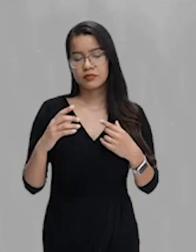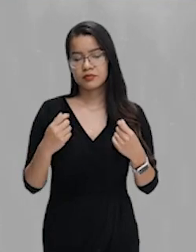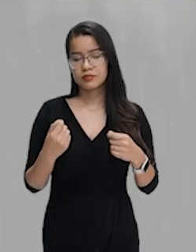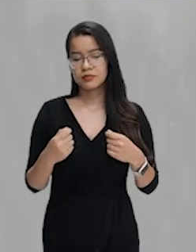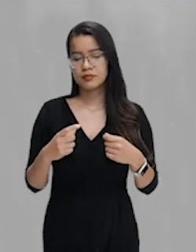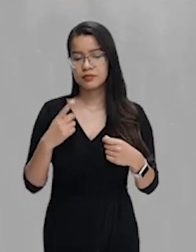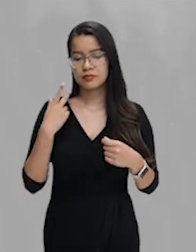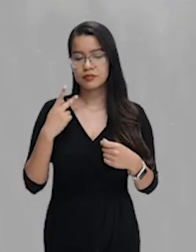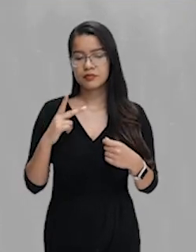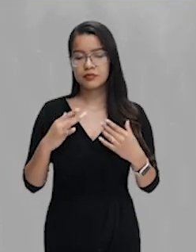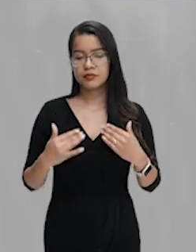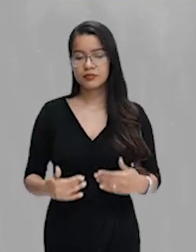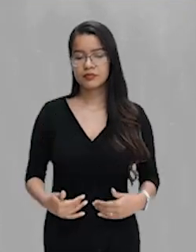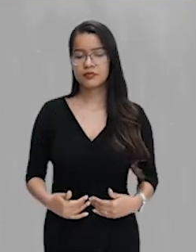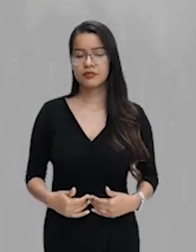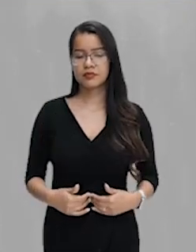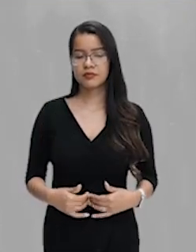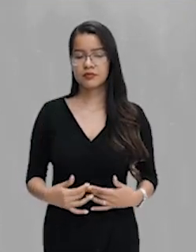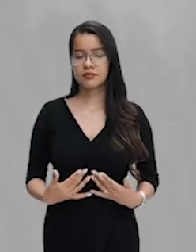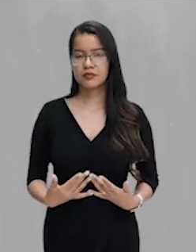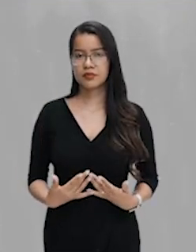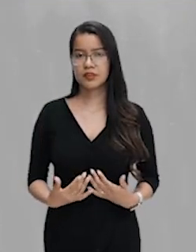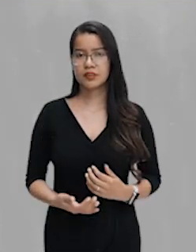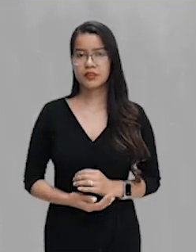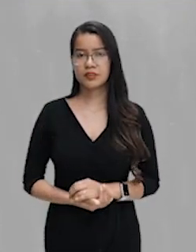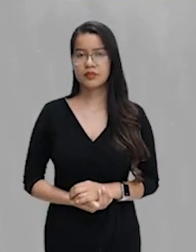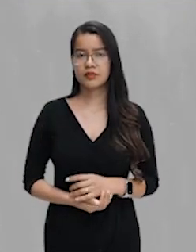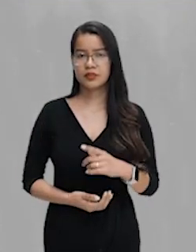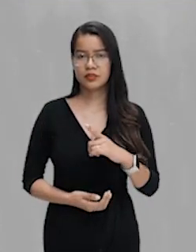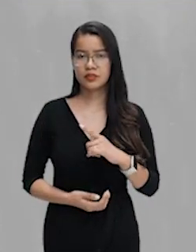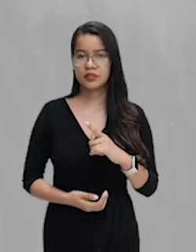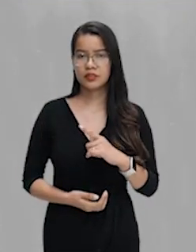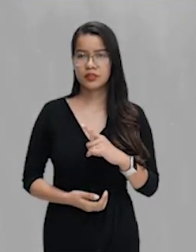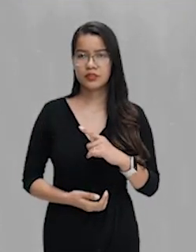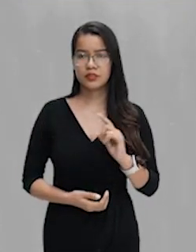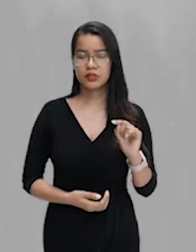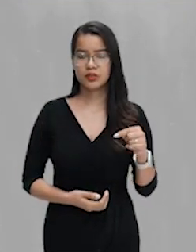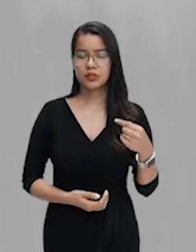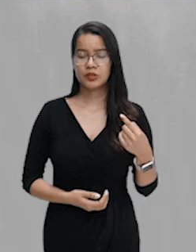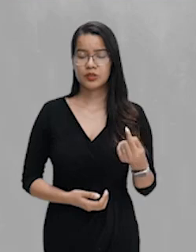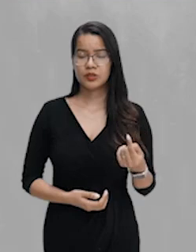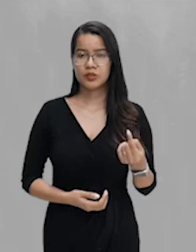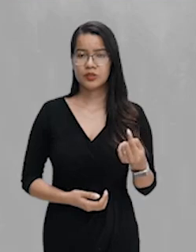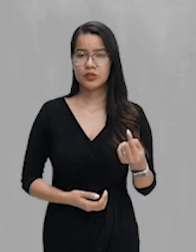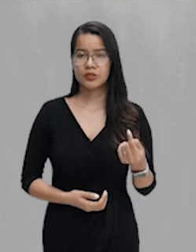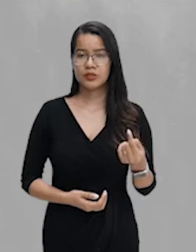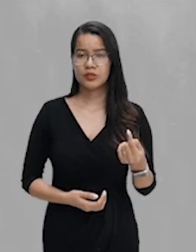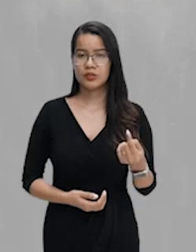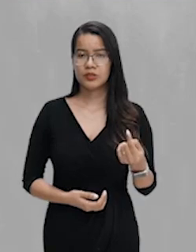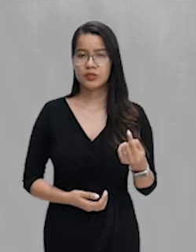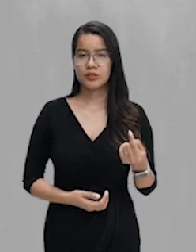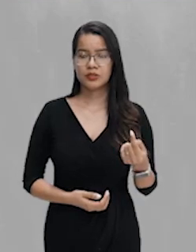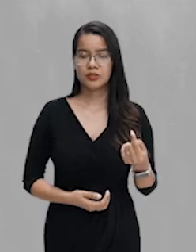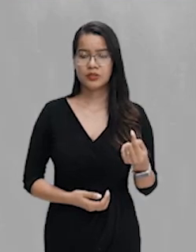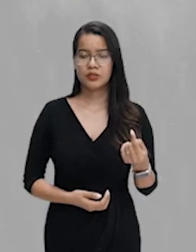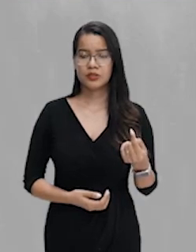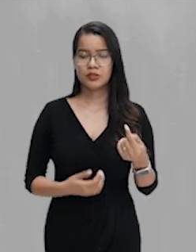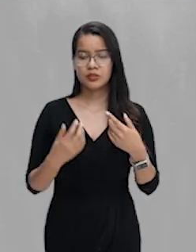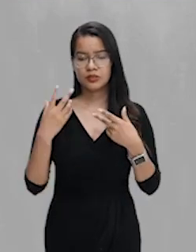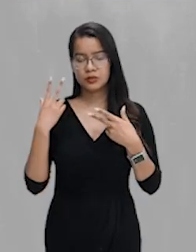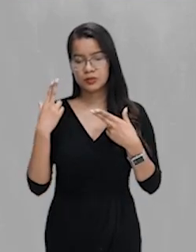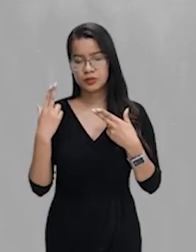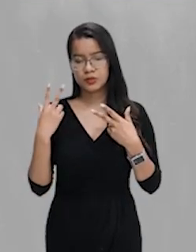estar em forma. Tá? Então, no habíamos, vosotros habíamos, tá? No habíamos dormido